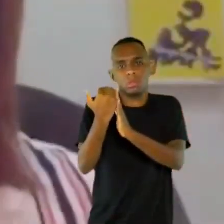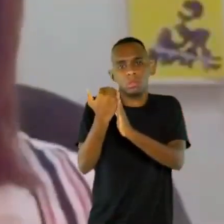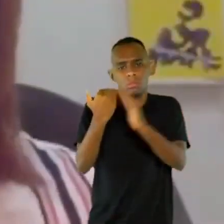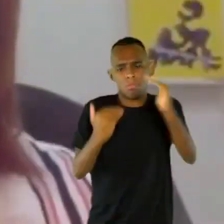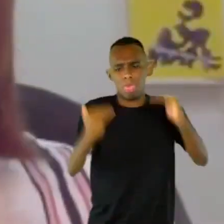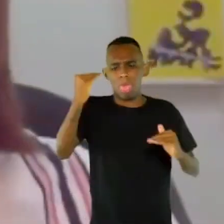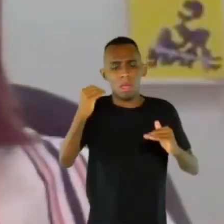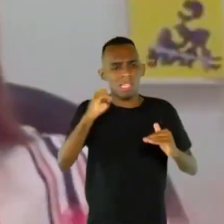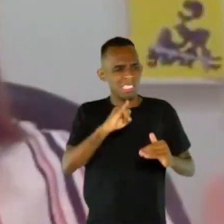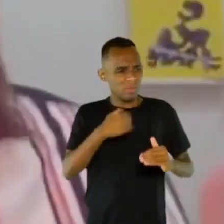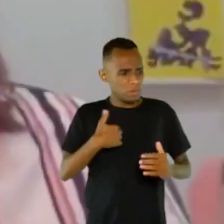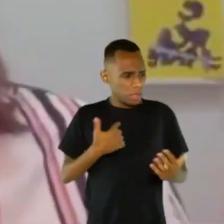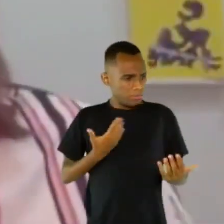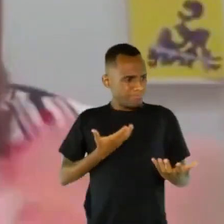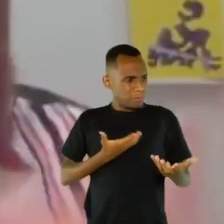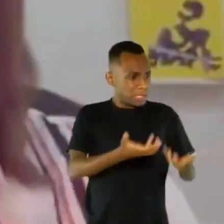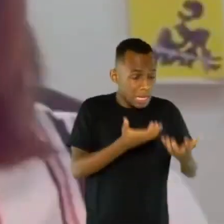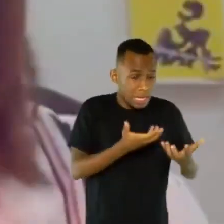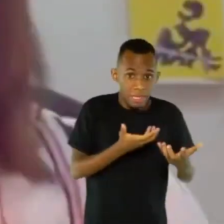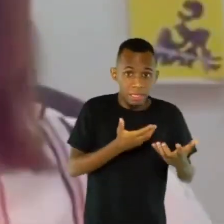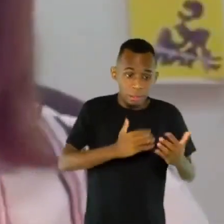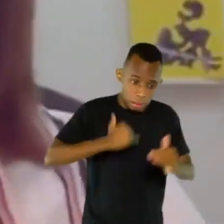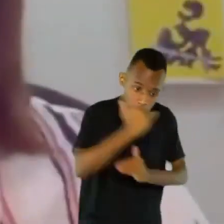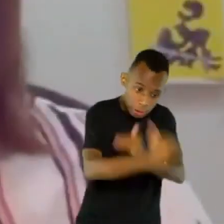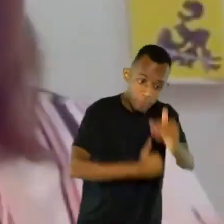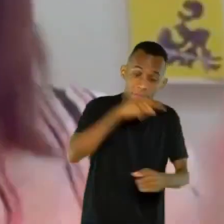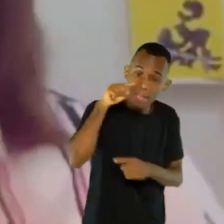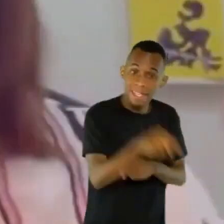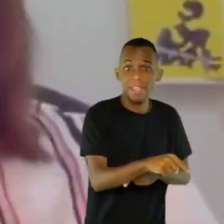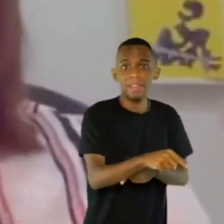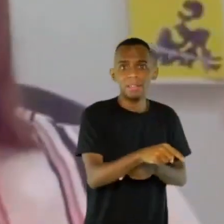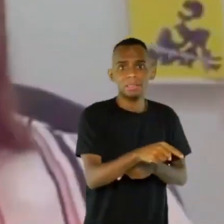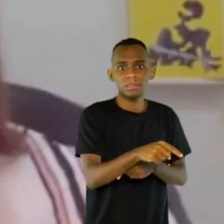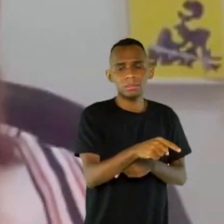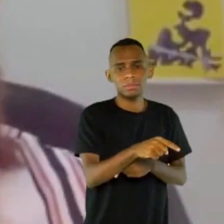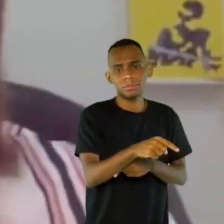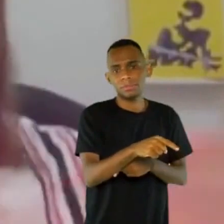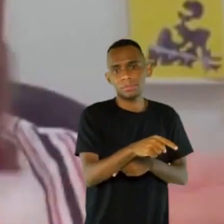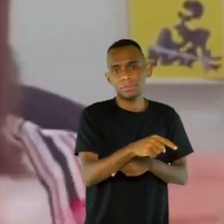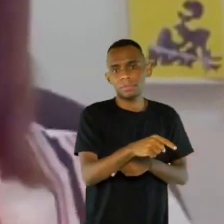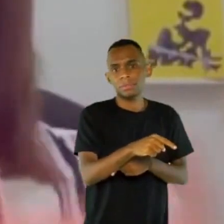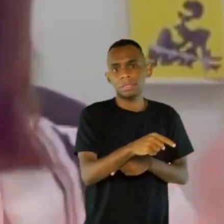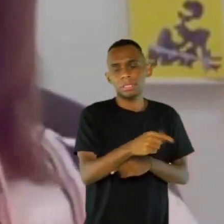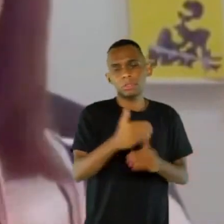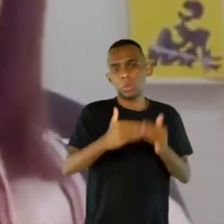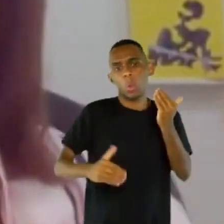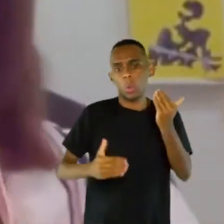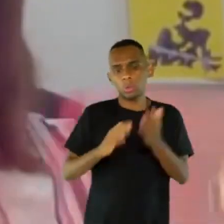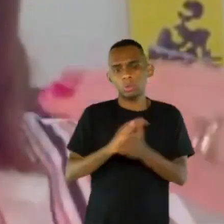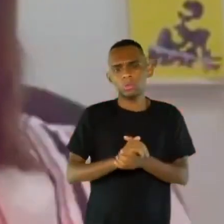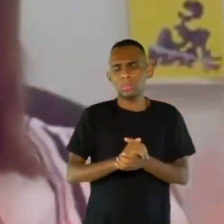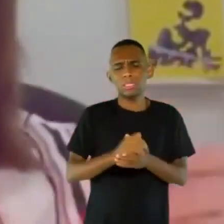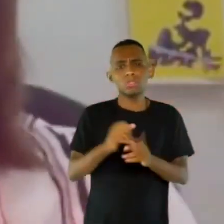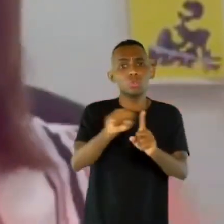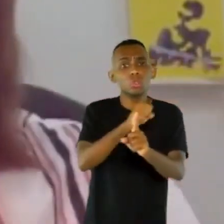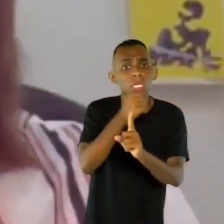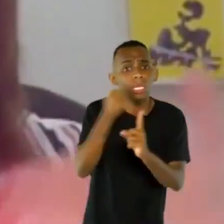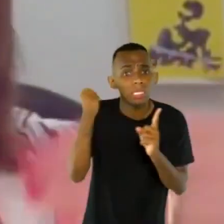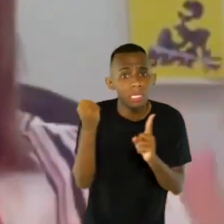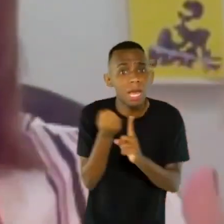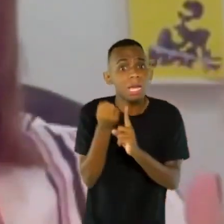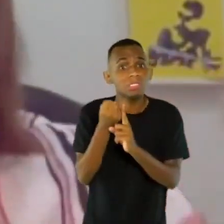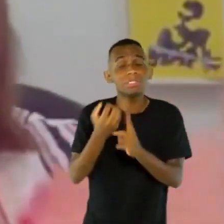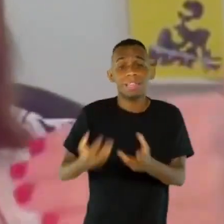essa realidade, você admite uma falência imediata, né? Que sociedade é essa que permite que